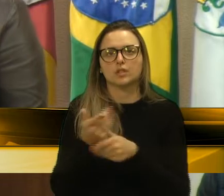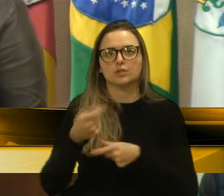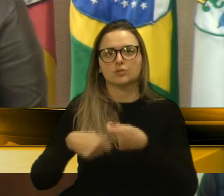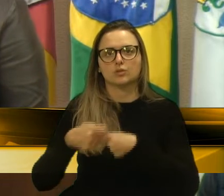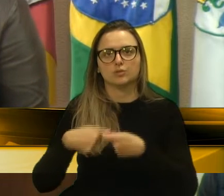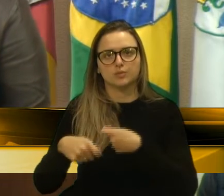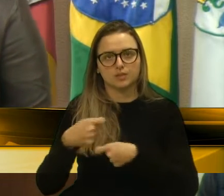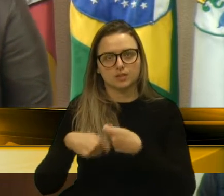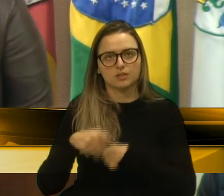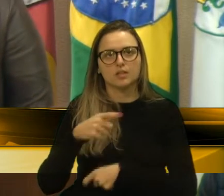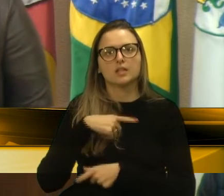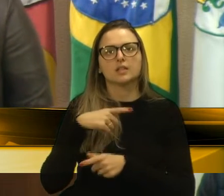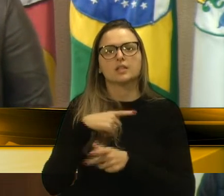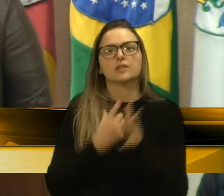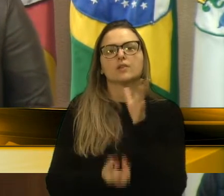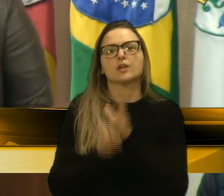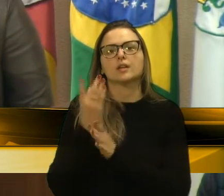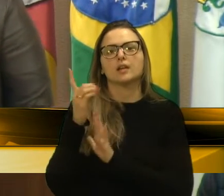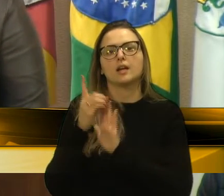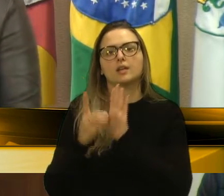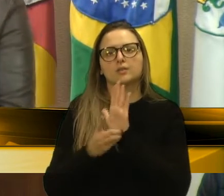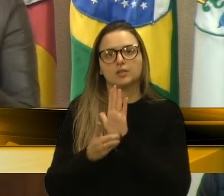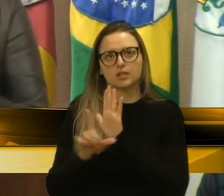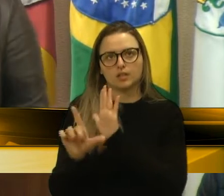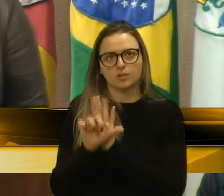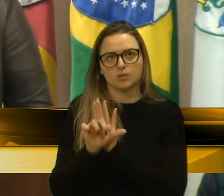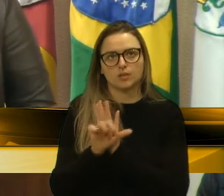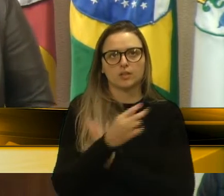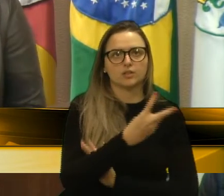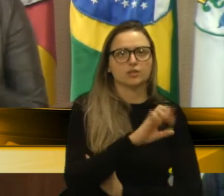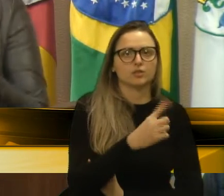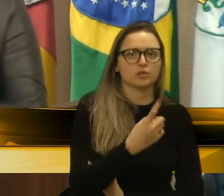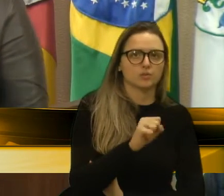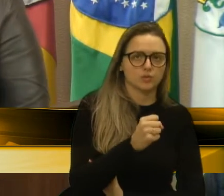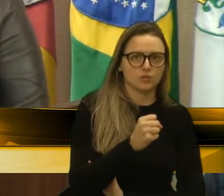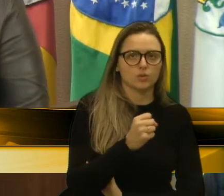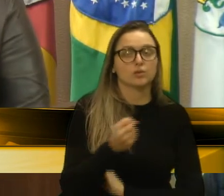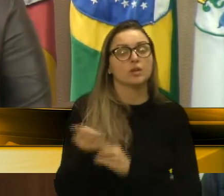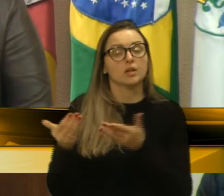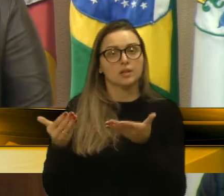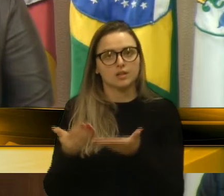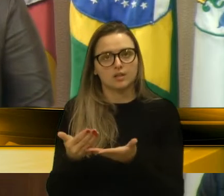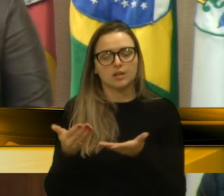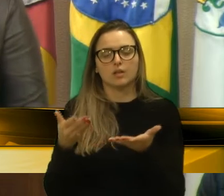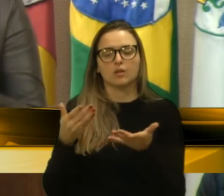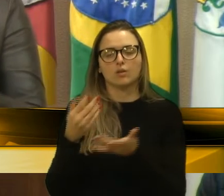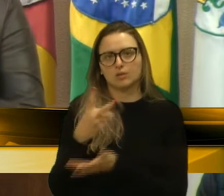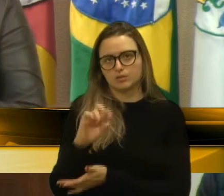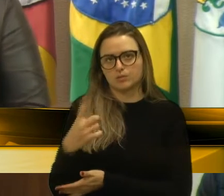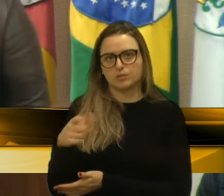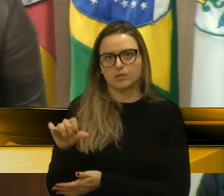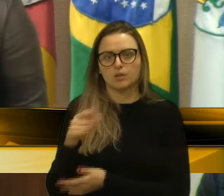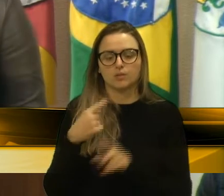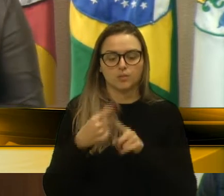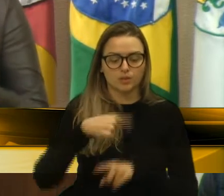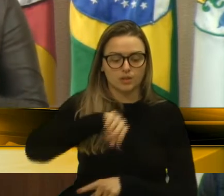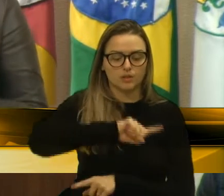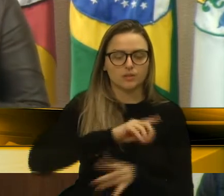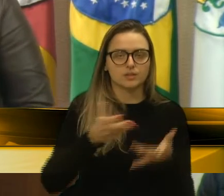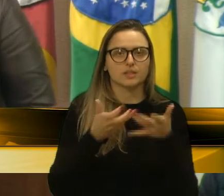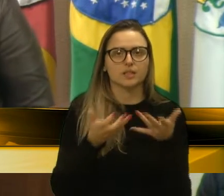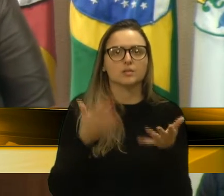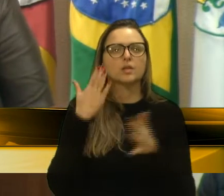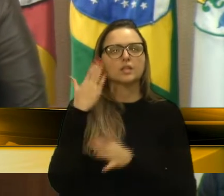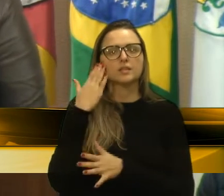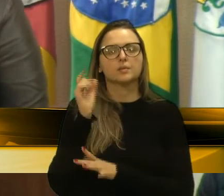geraram os decretos do prefeito, tanto o de 2018 quanto o atual, porque a gente quer saber quais foram